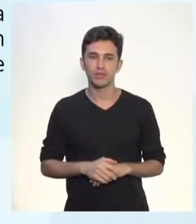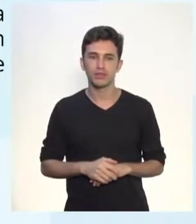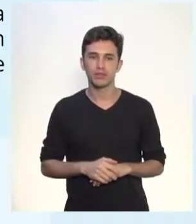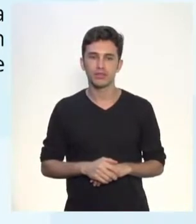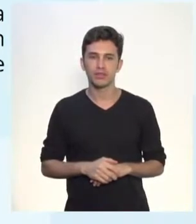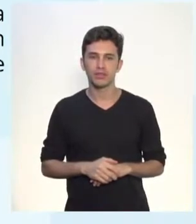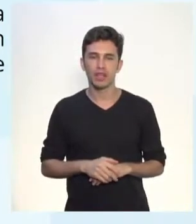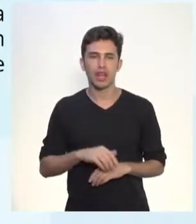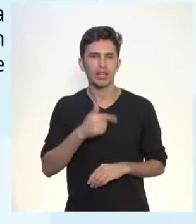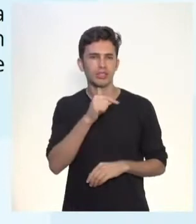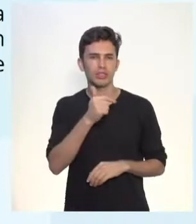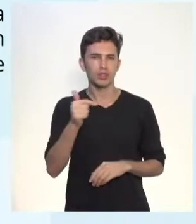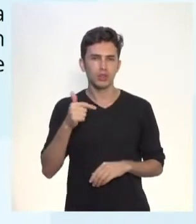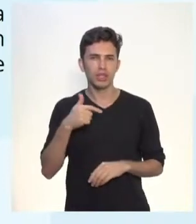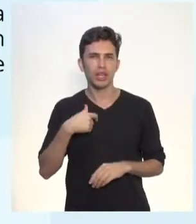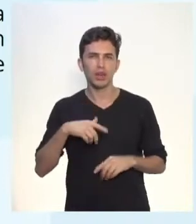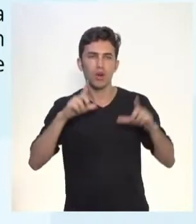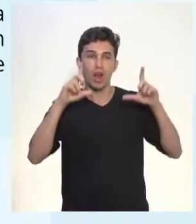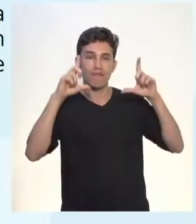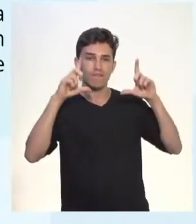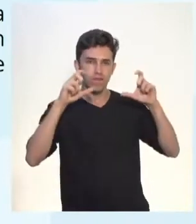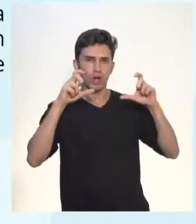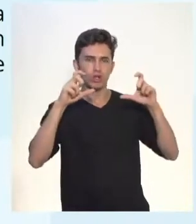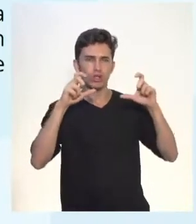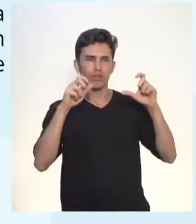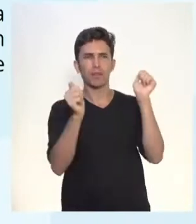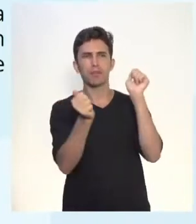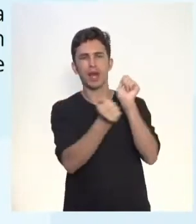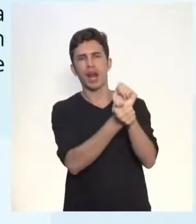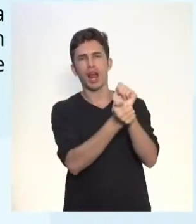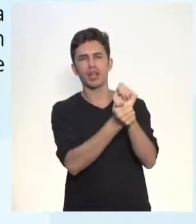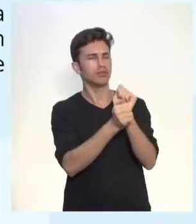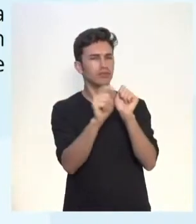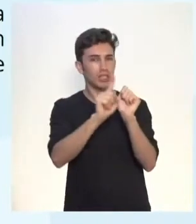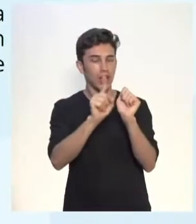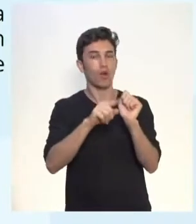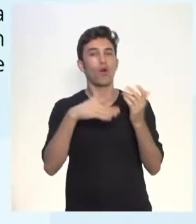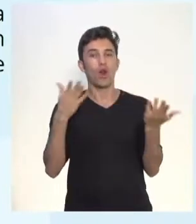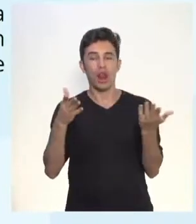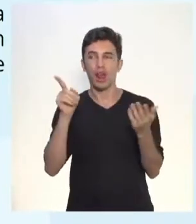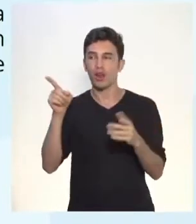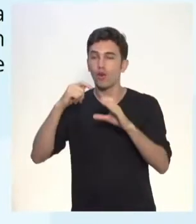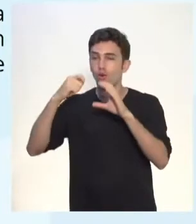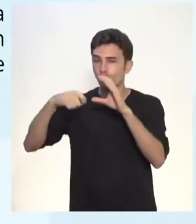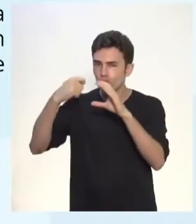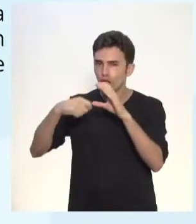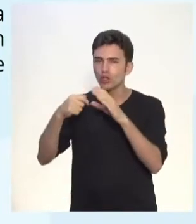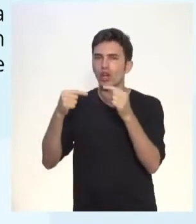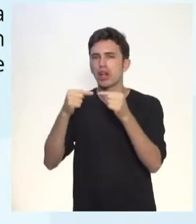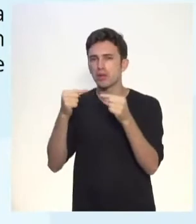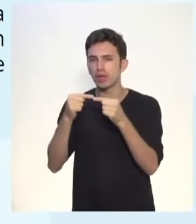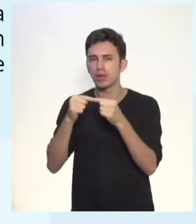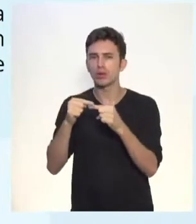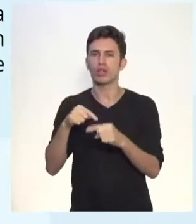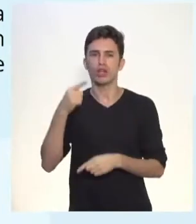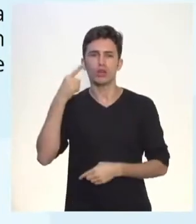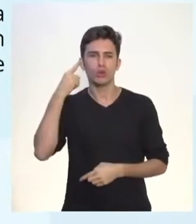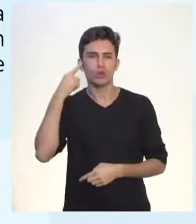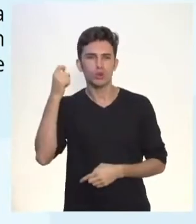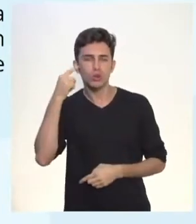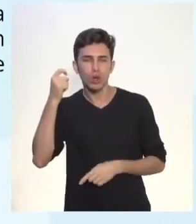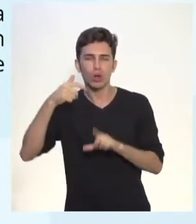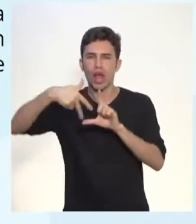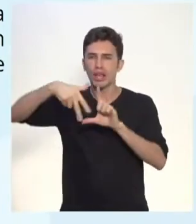tempo todo, e o vídeo não. O vídeo já tem a parte de animação, o vídeo já tem o som, diferente do